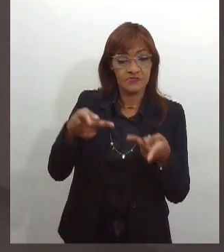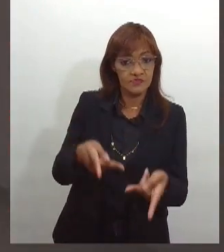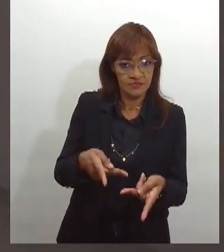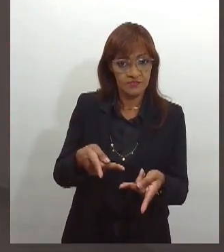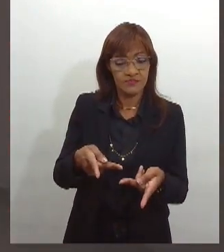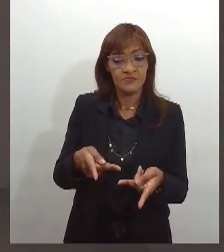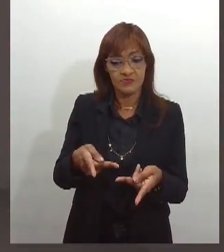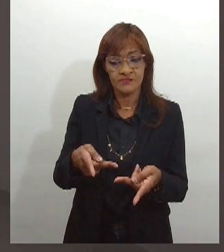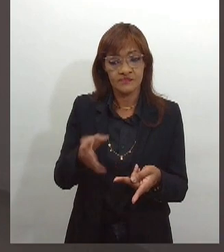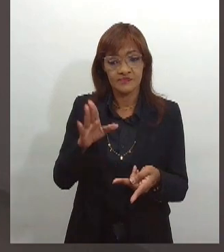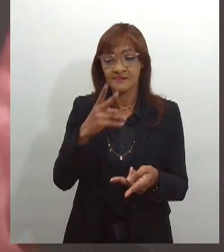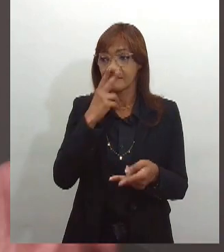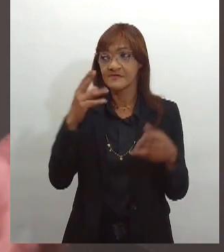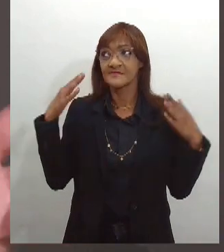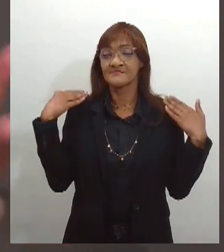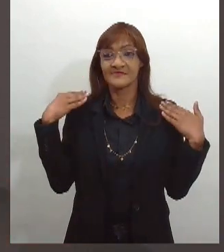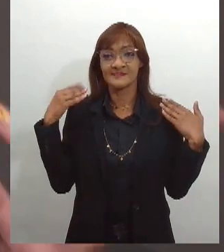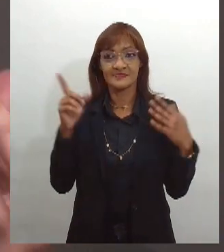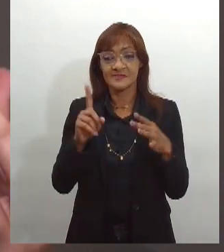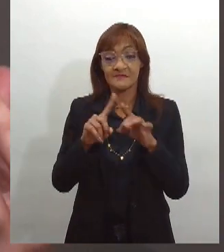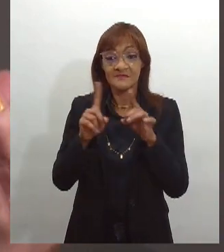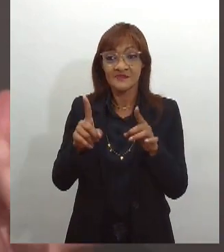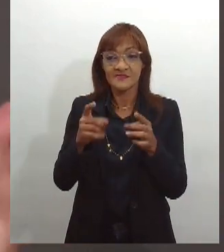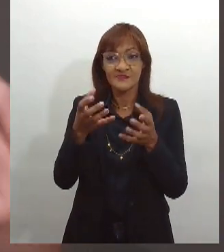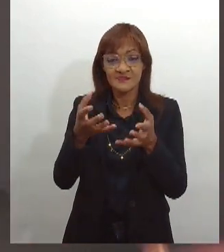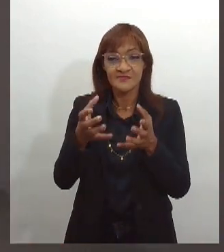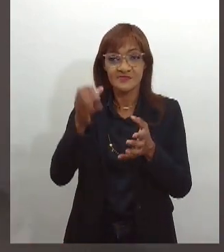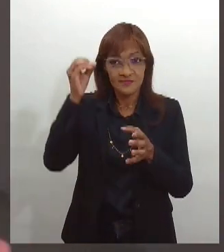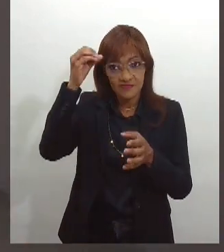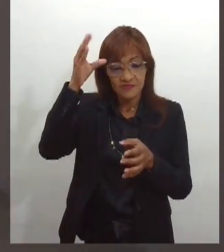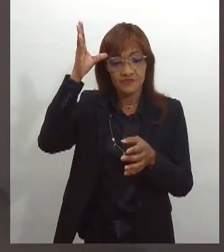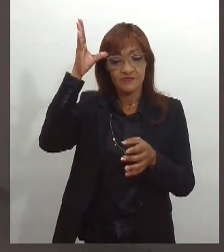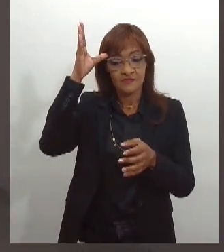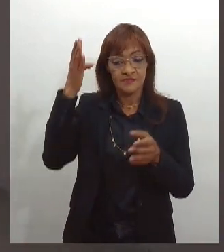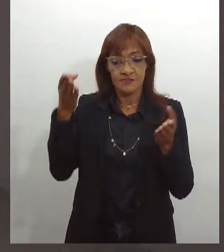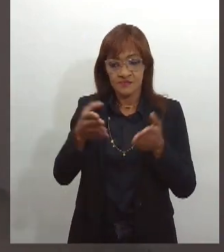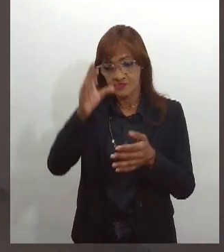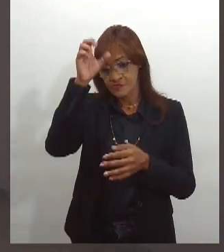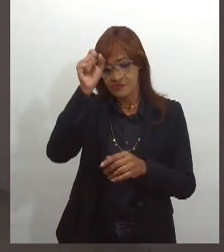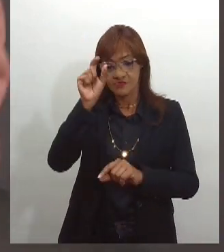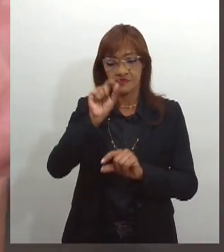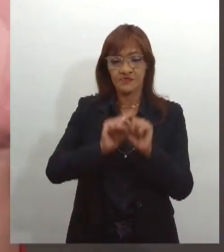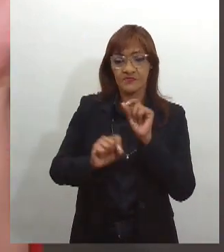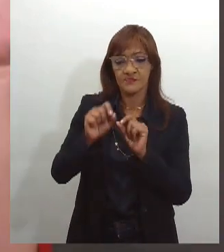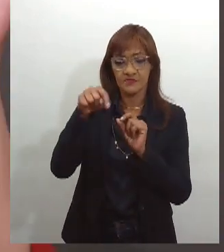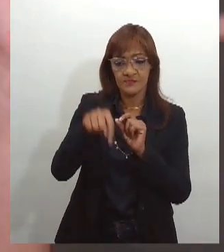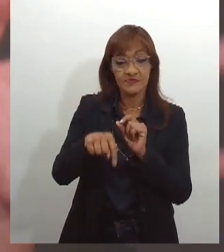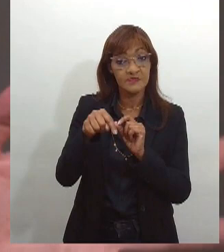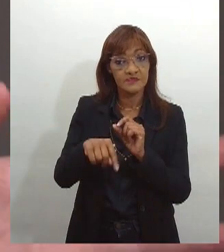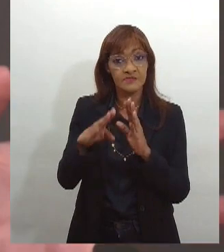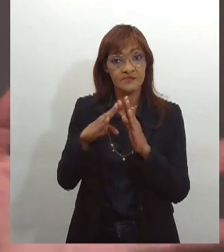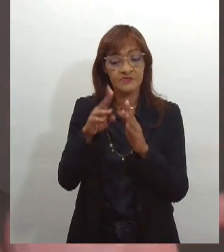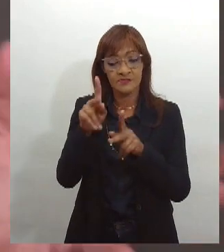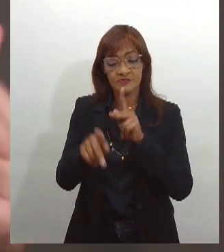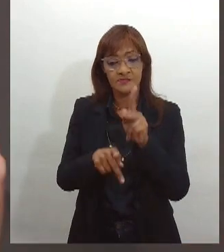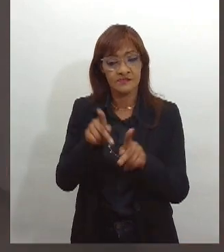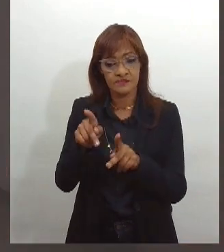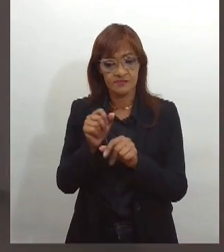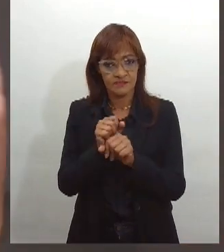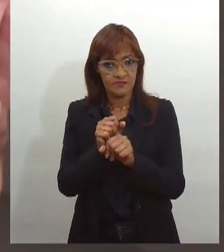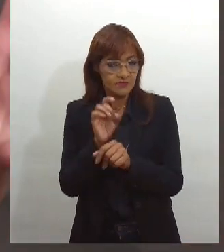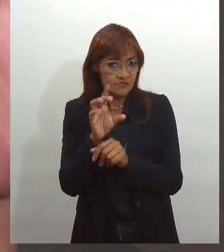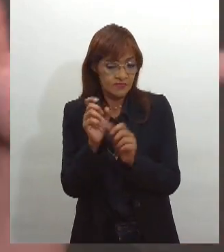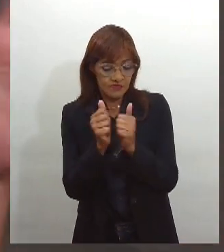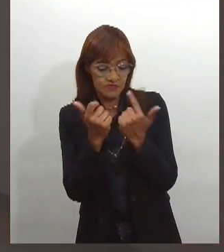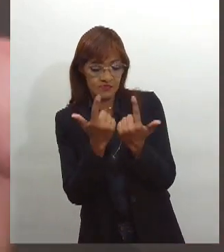de conhecimento, a gente pôde aprender mais sobre a Casa do Povo e que não é simplesmente a Assembleia, mas também a casa